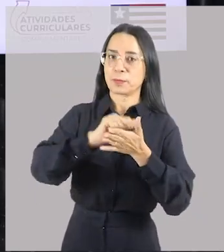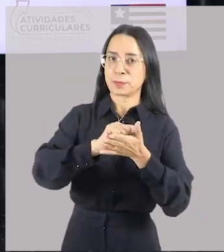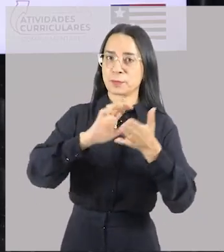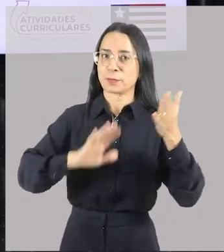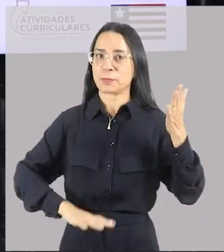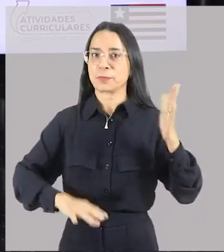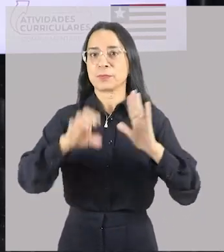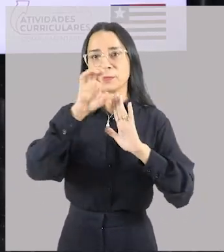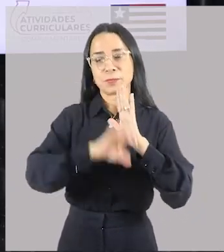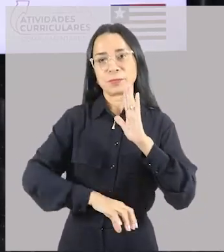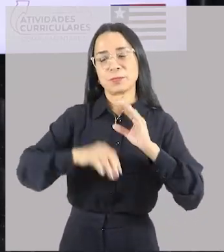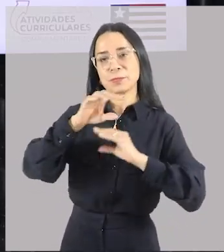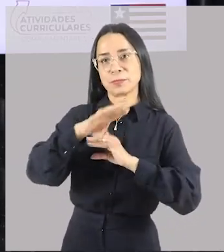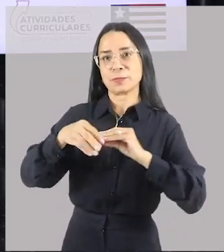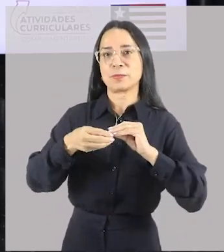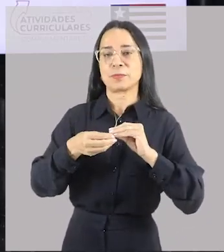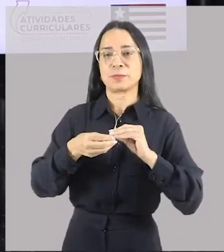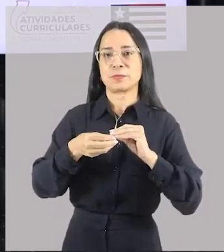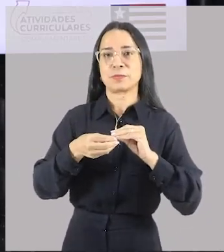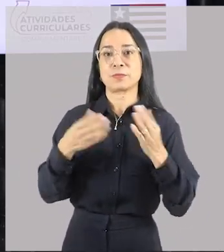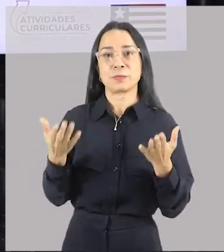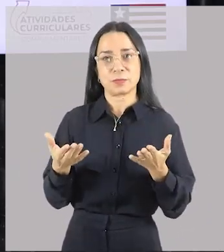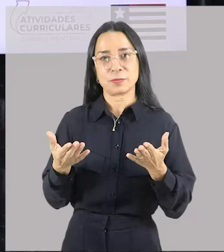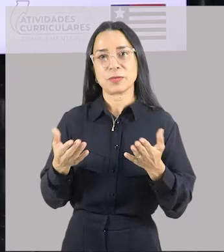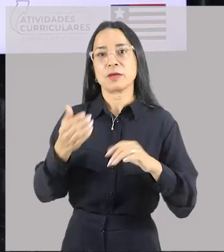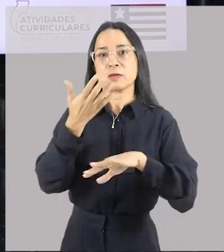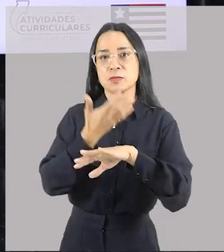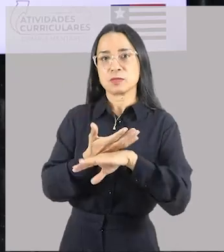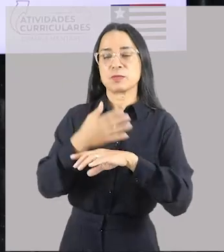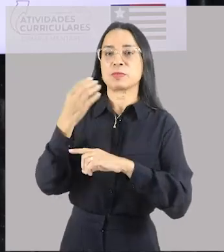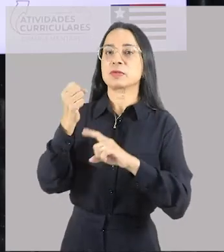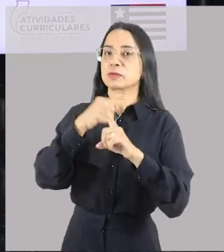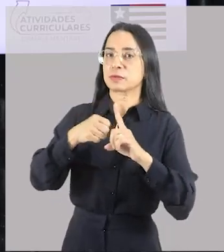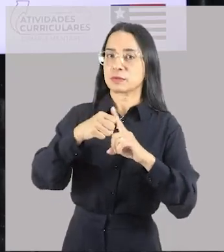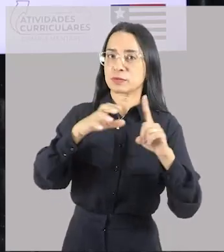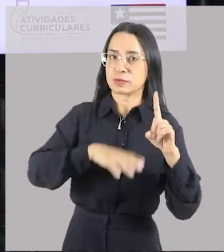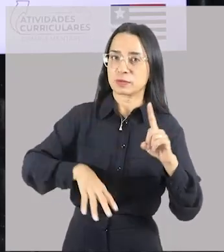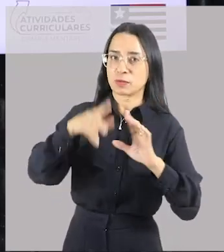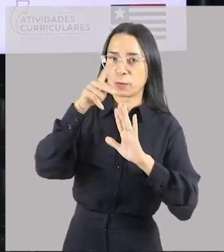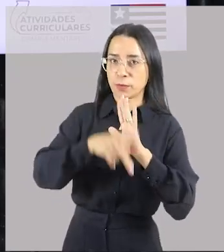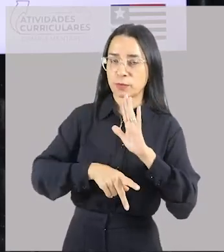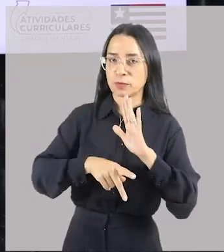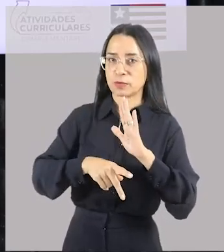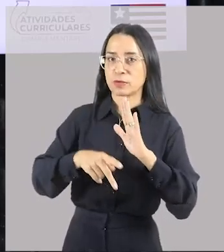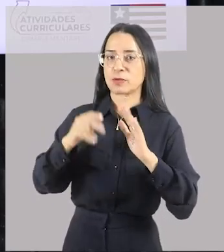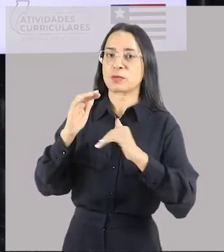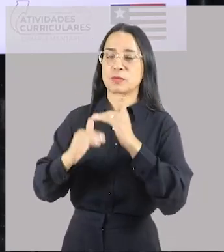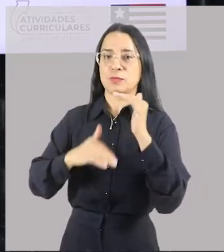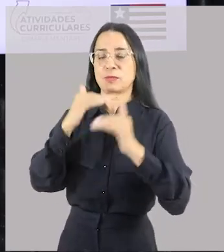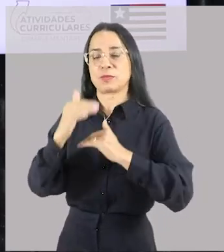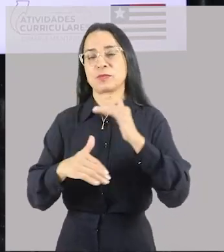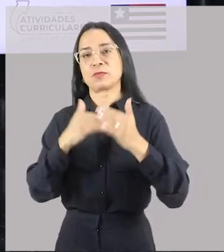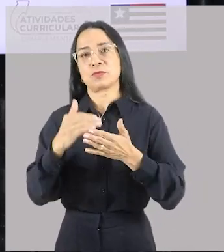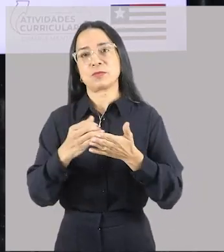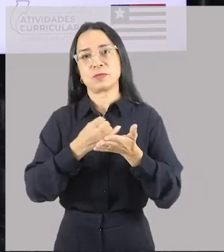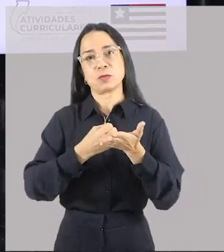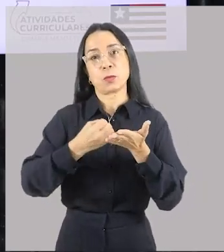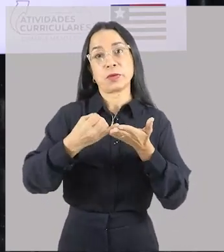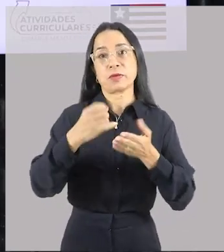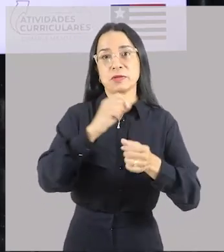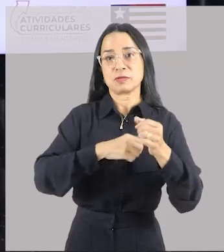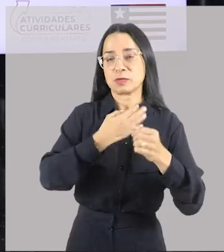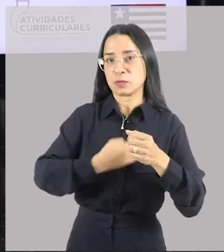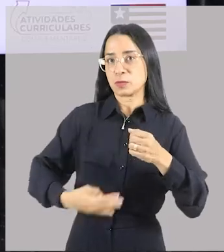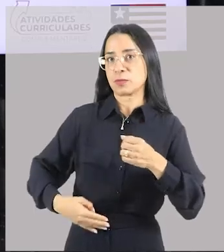atividades curriculares complementares, com a disciplina Sociologia, que é um projeto desenvolvido pelo Governo do Estado do Maranhão em parceria